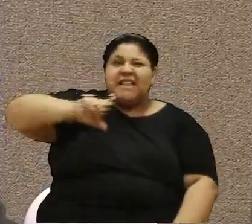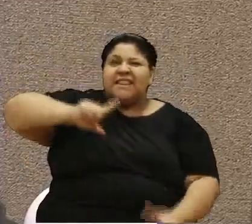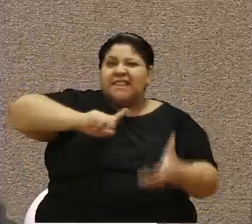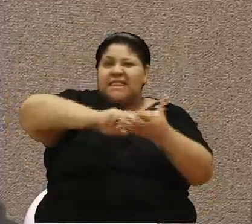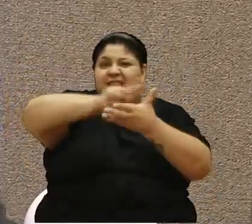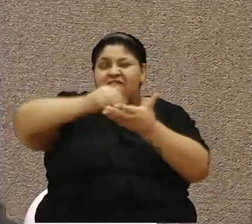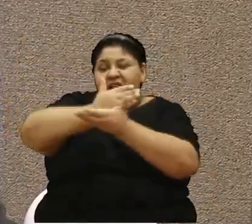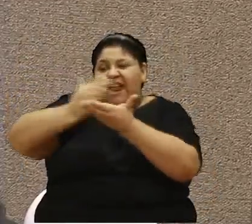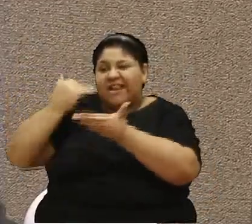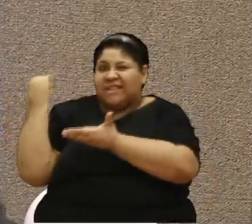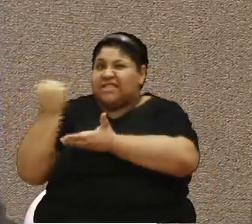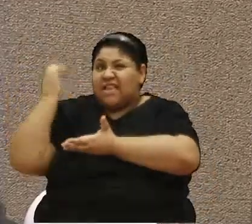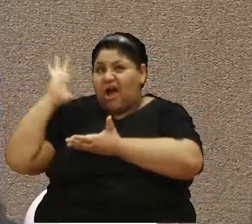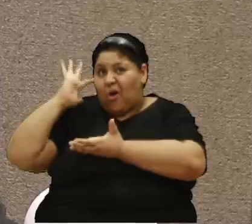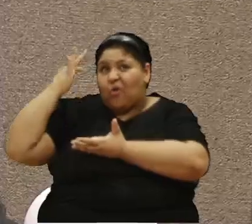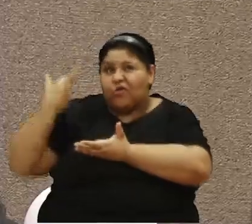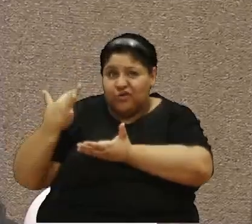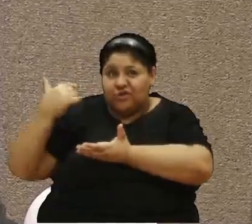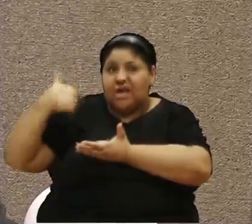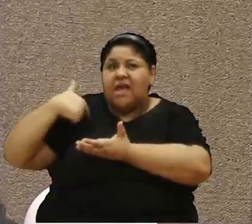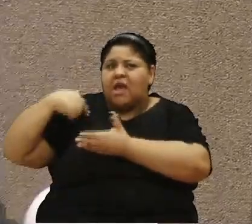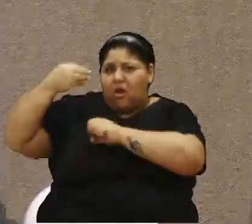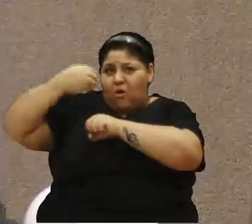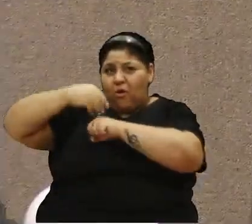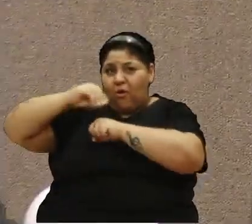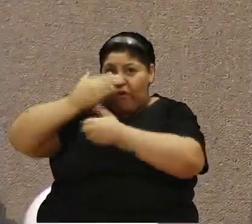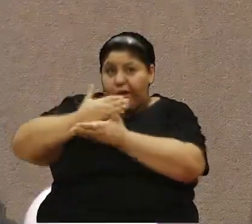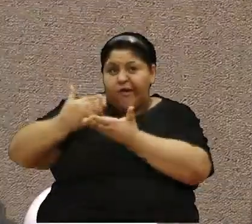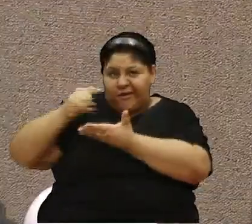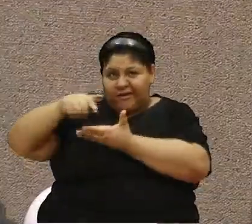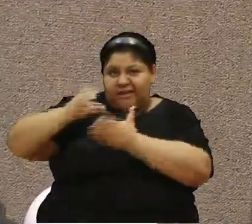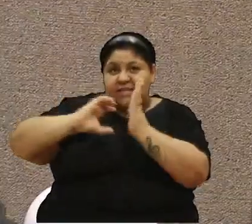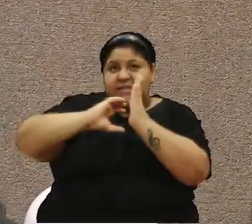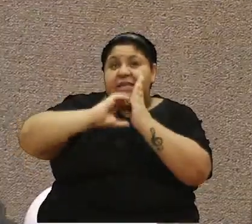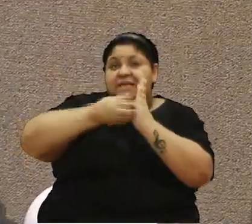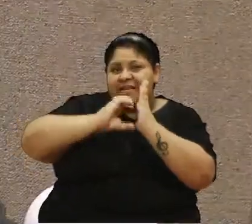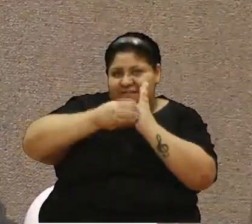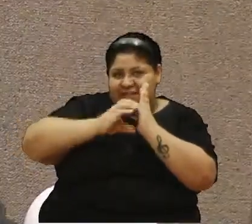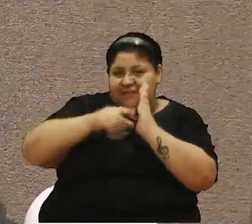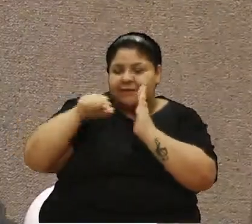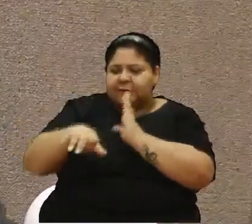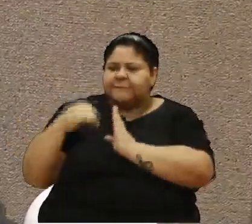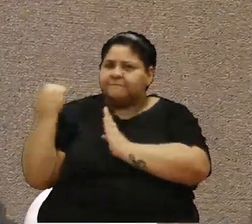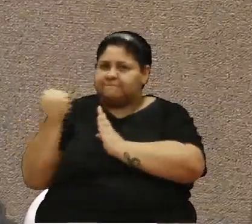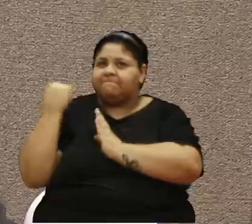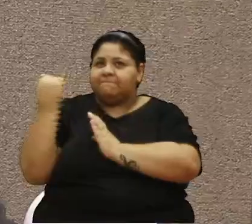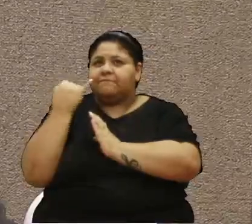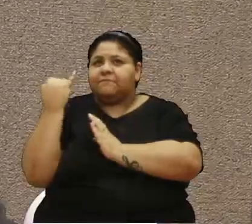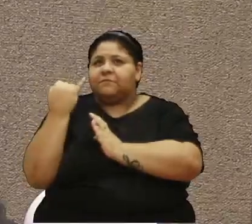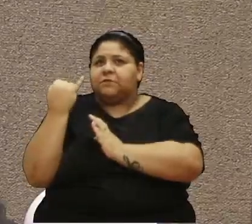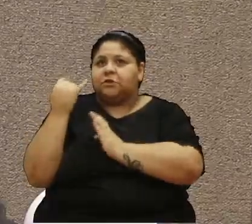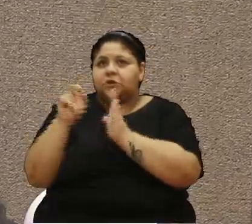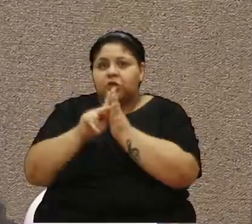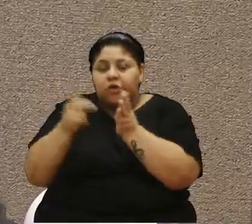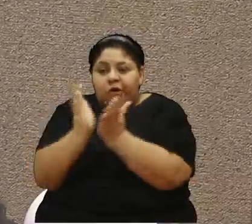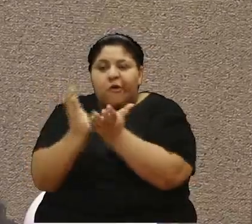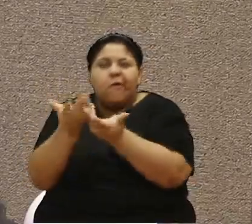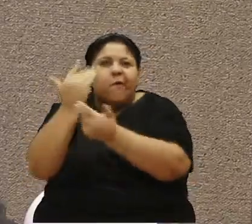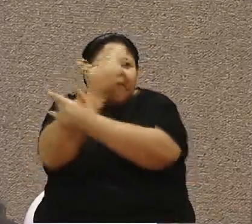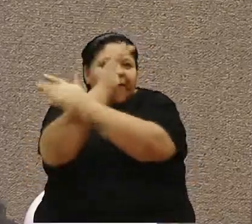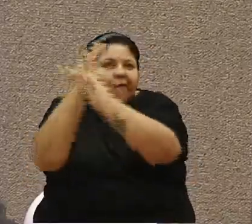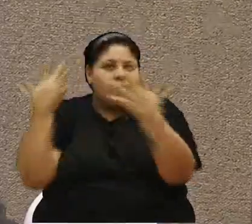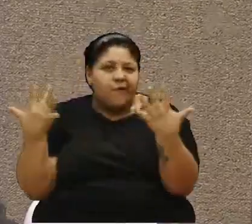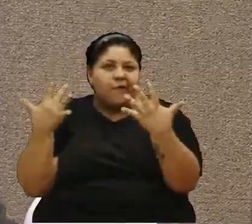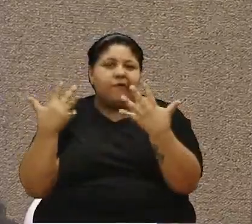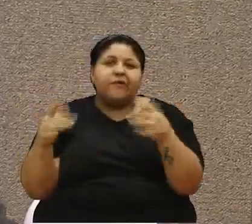iniciativas importantes acontecendo. E eu até sugiro que a partir desses dados que vêm e que são importantíssimos, que a própria Comissão do Meio Ambiente,